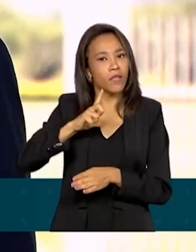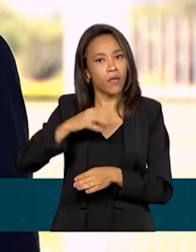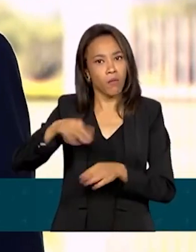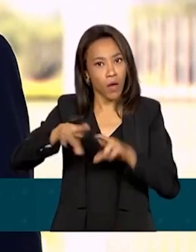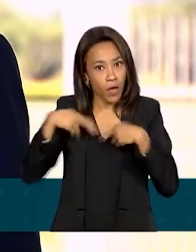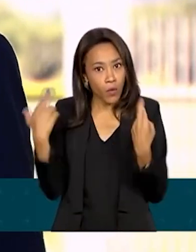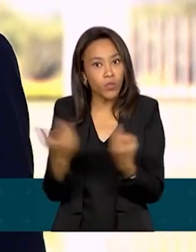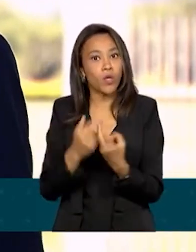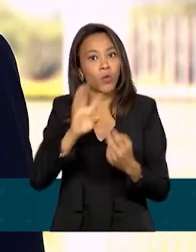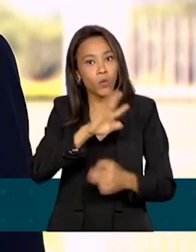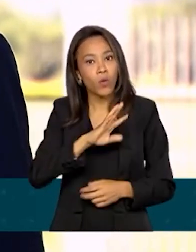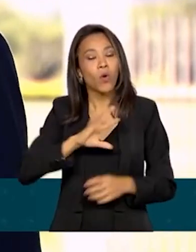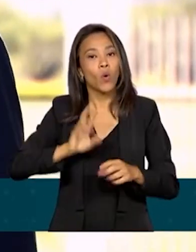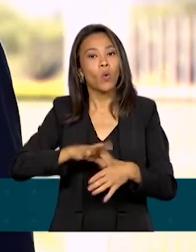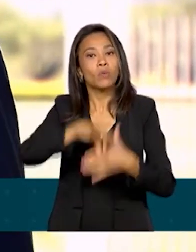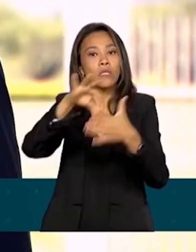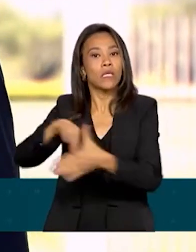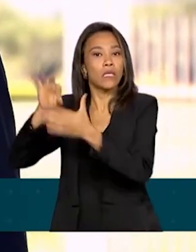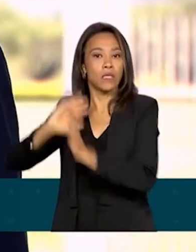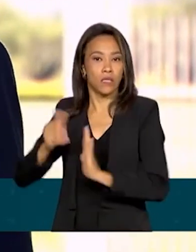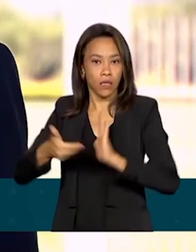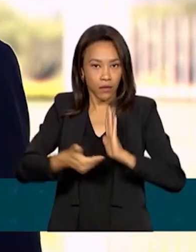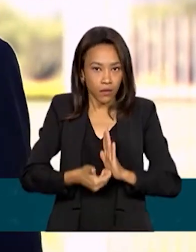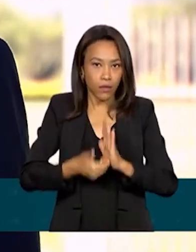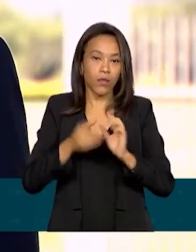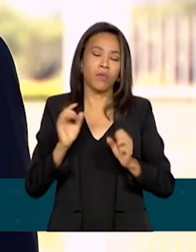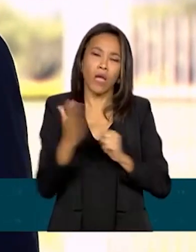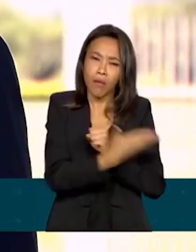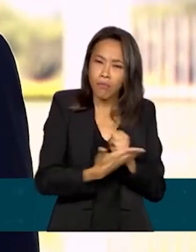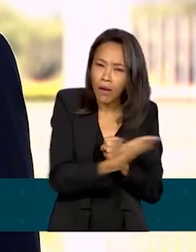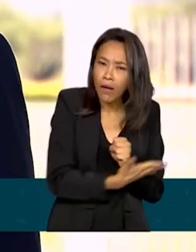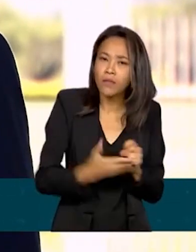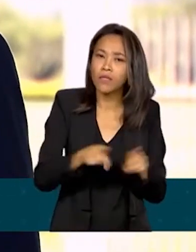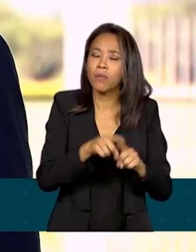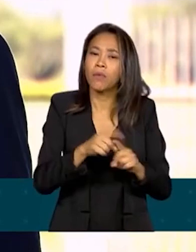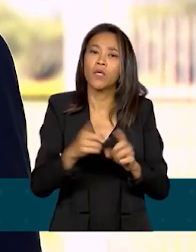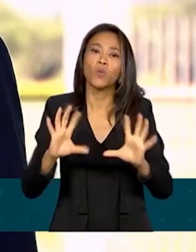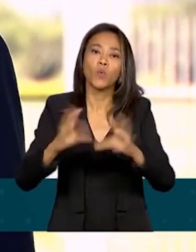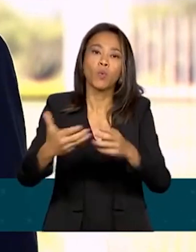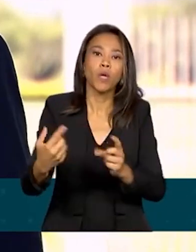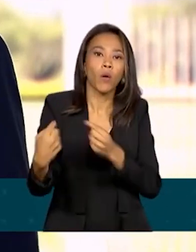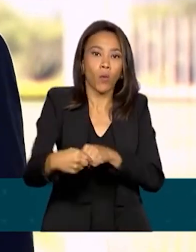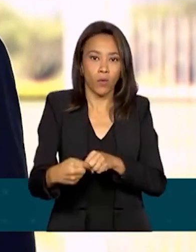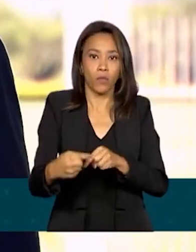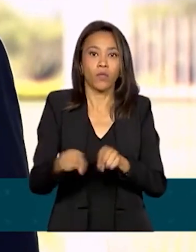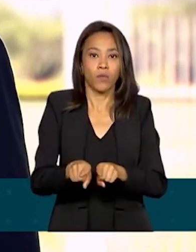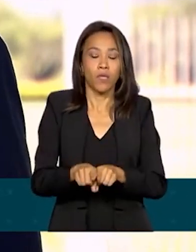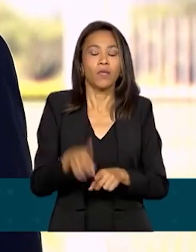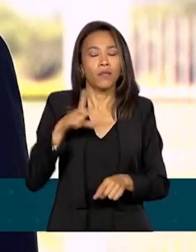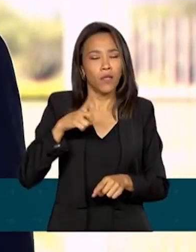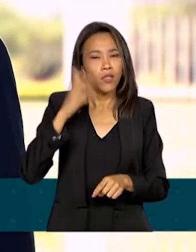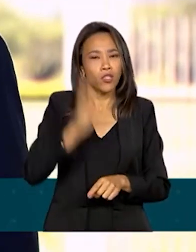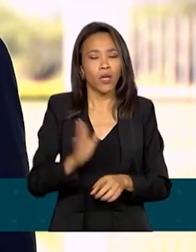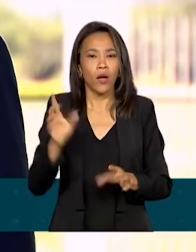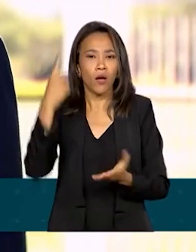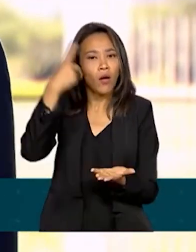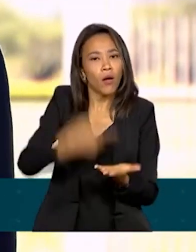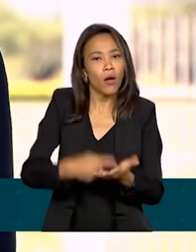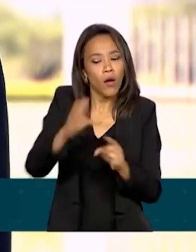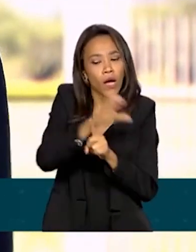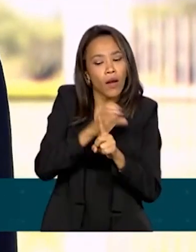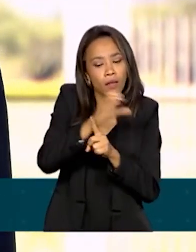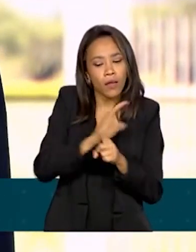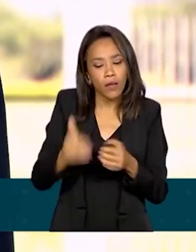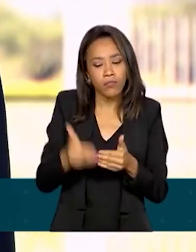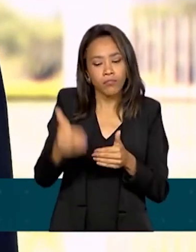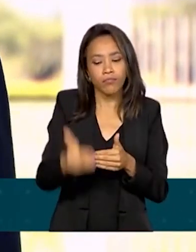Câmara, à tarde, tanto da base quanto da oposição. Tem um calendário já estabelecido de votação